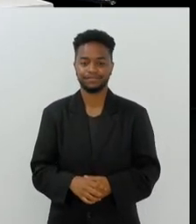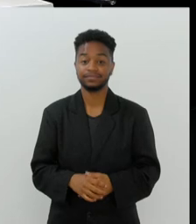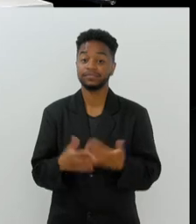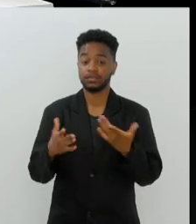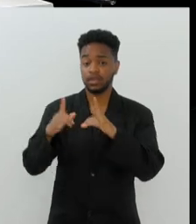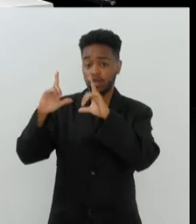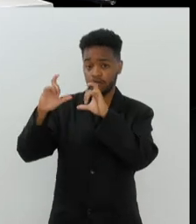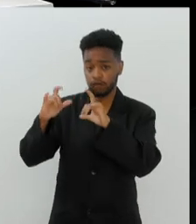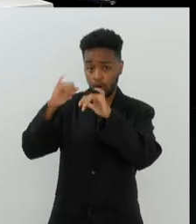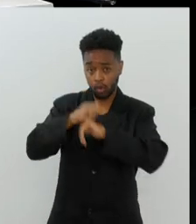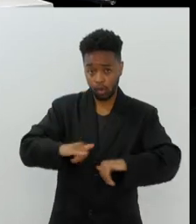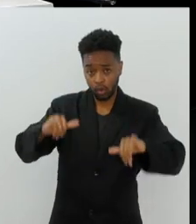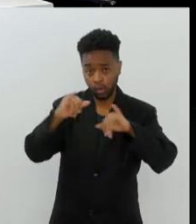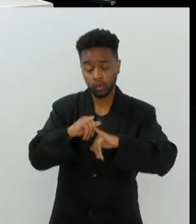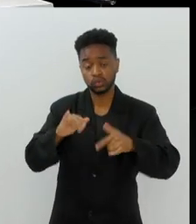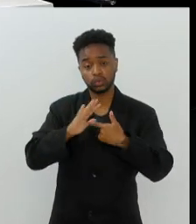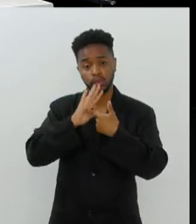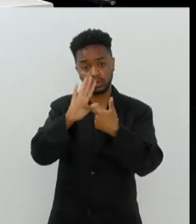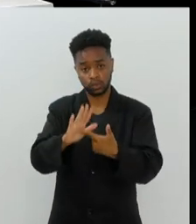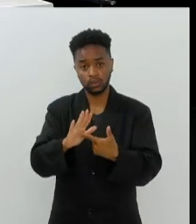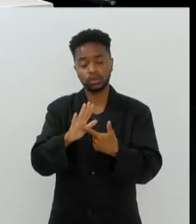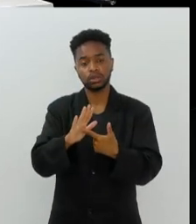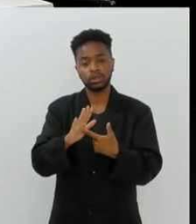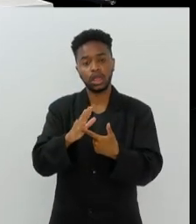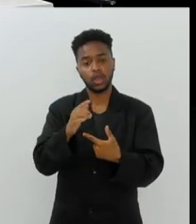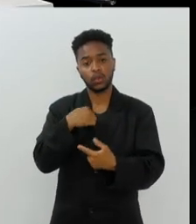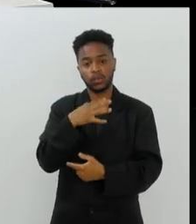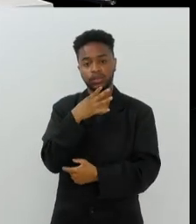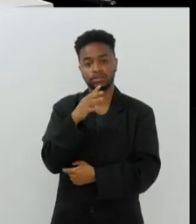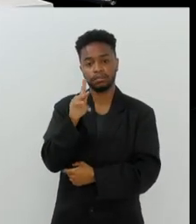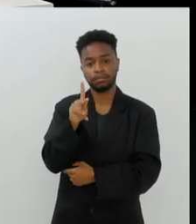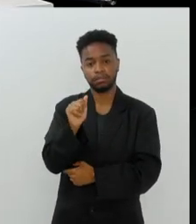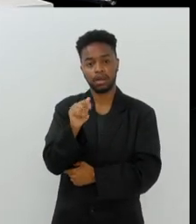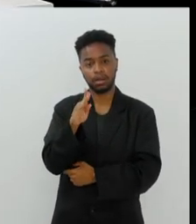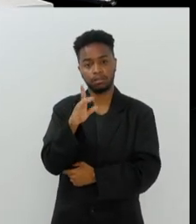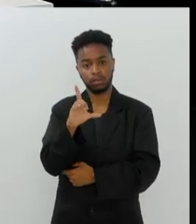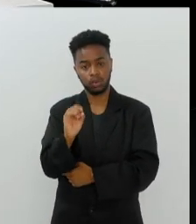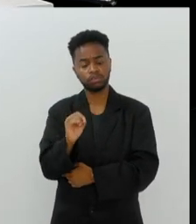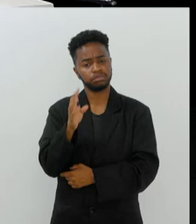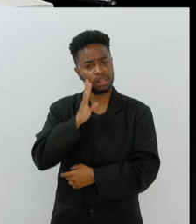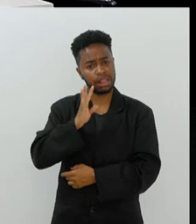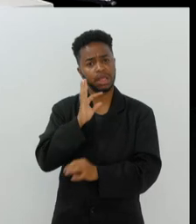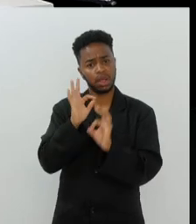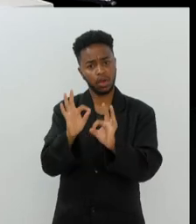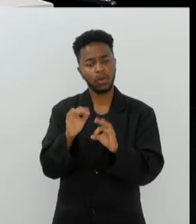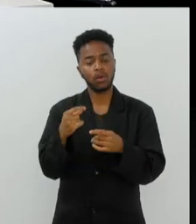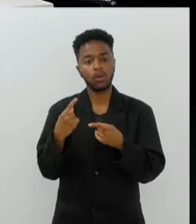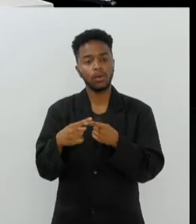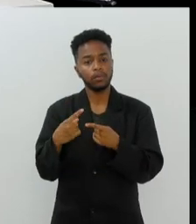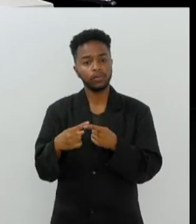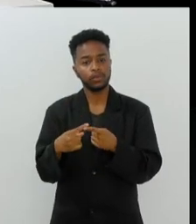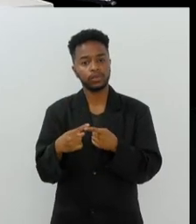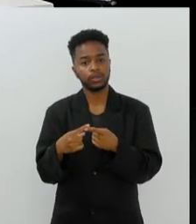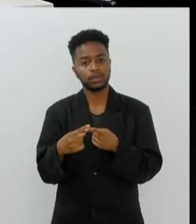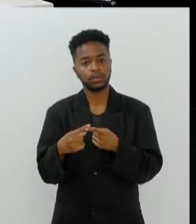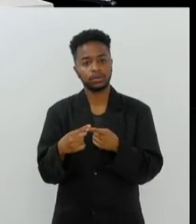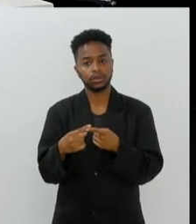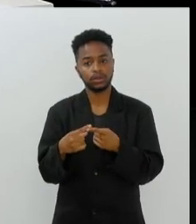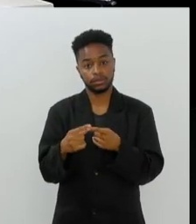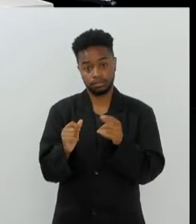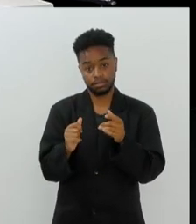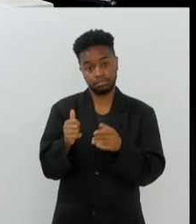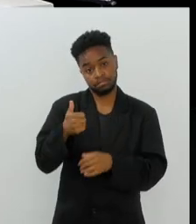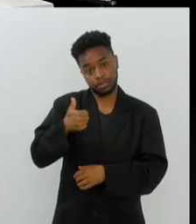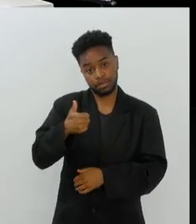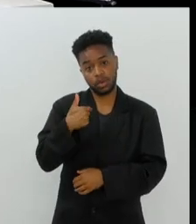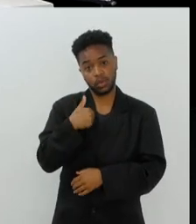Ah, isso foram as fotos de divulgação que eu fui. Foi no dia até que eu conheci Pablo. Foi muito legal, assim, quando...